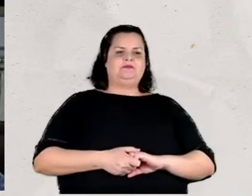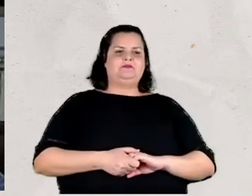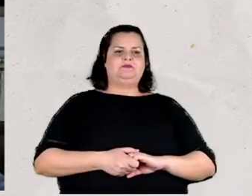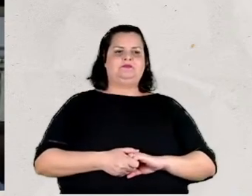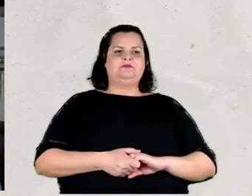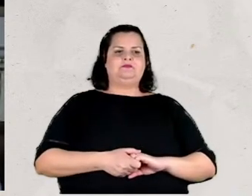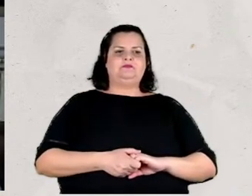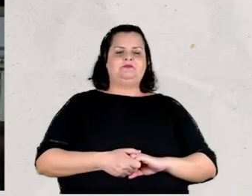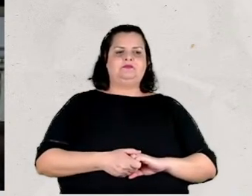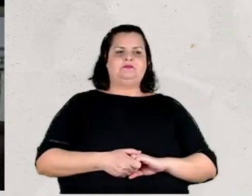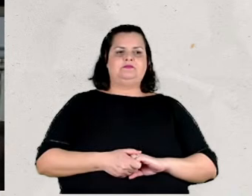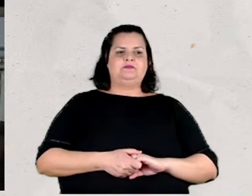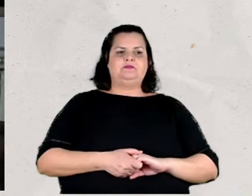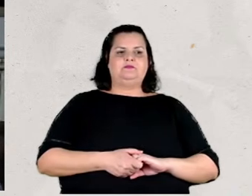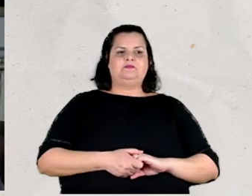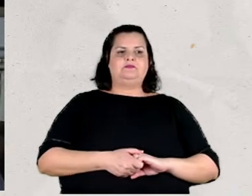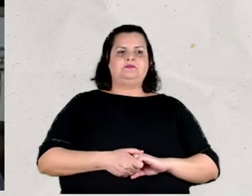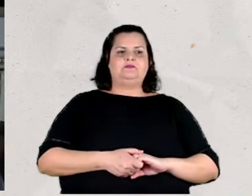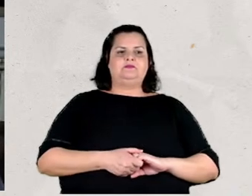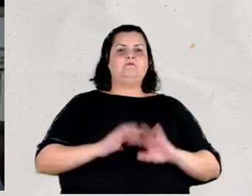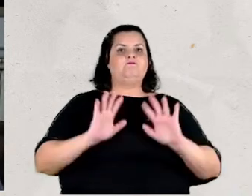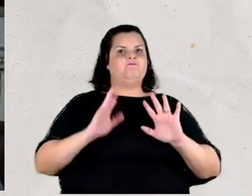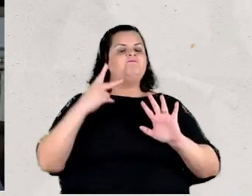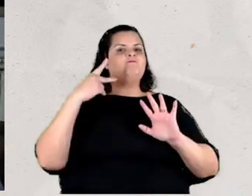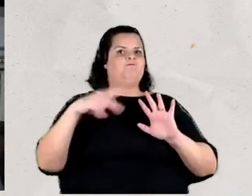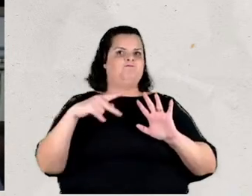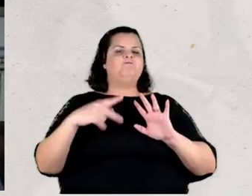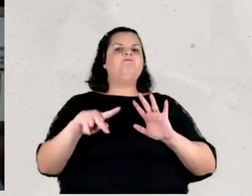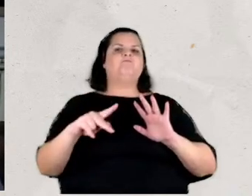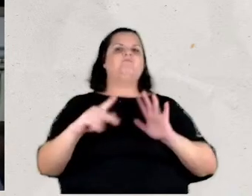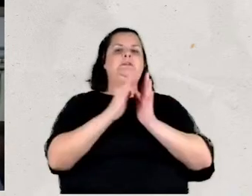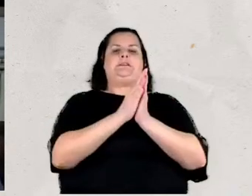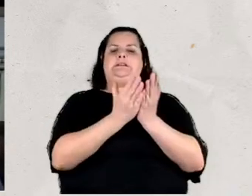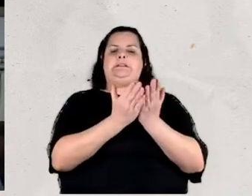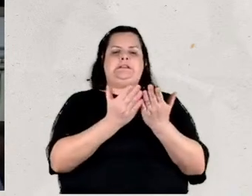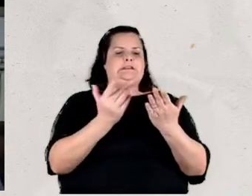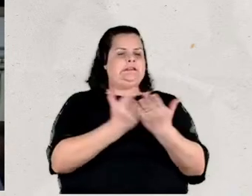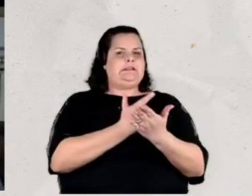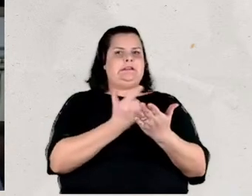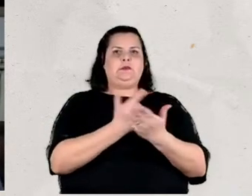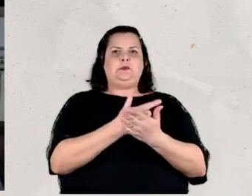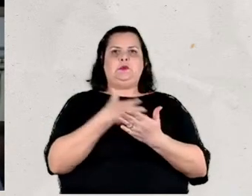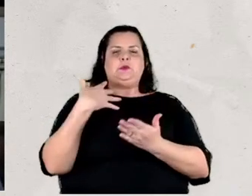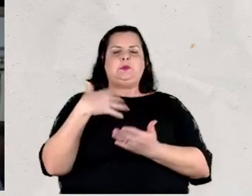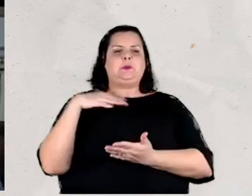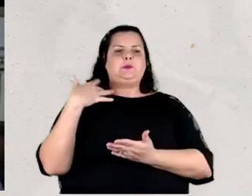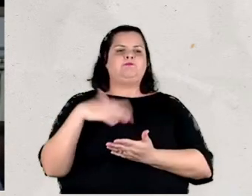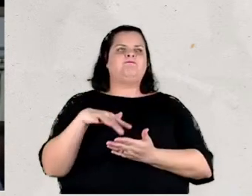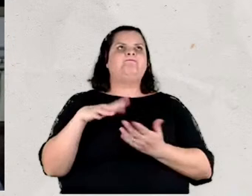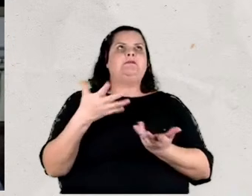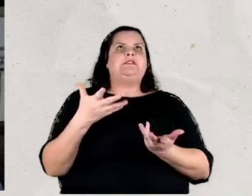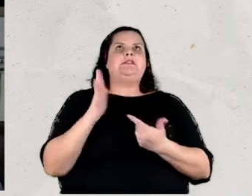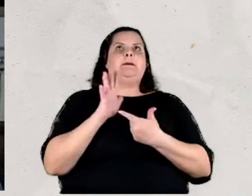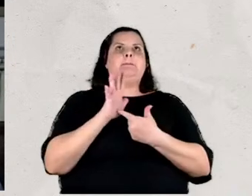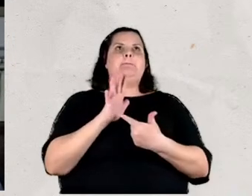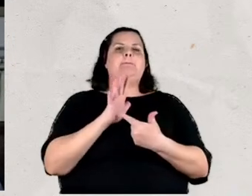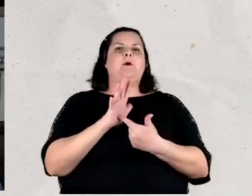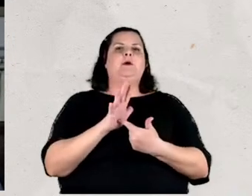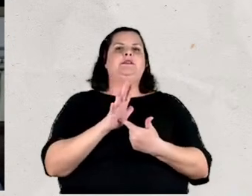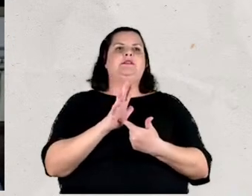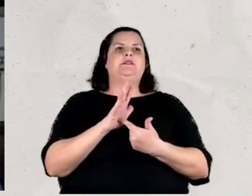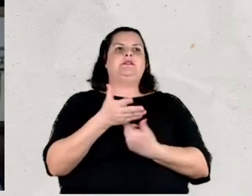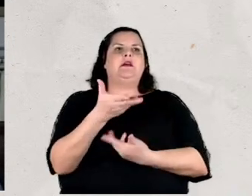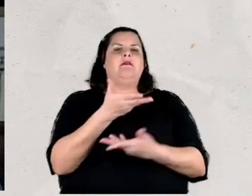Vamos a falar que, sem dúvida, seu livro é uma mensagem de convivência e paz para as